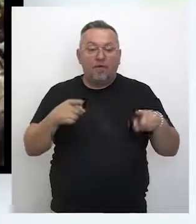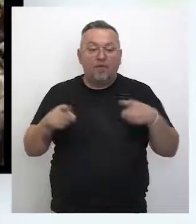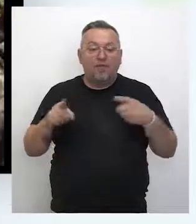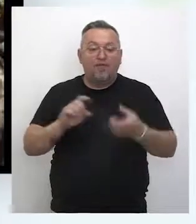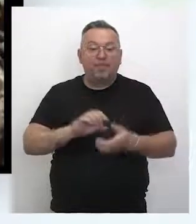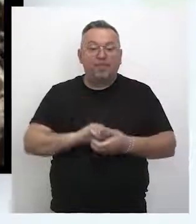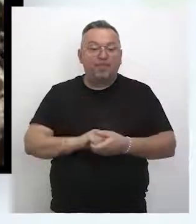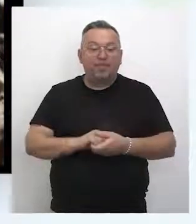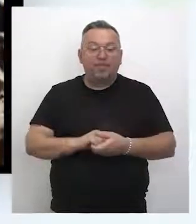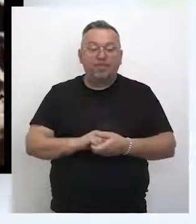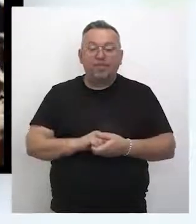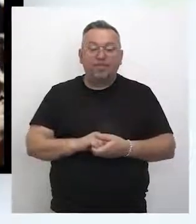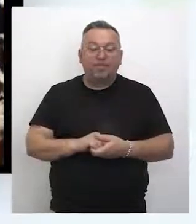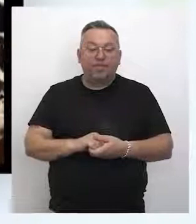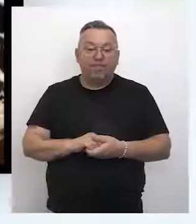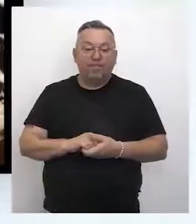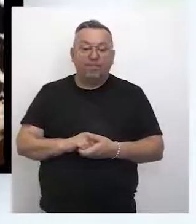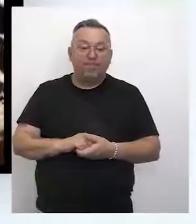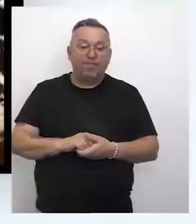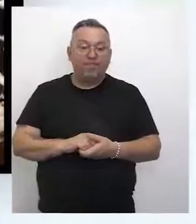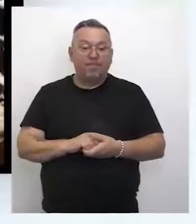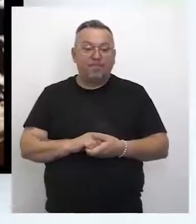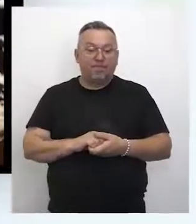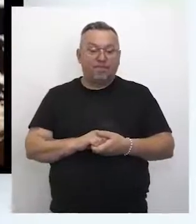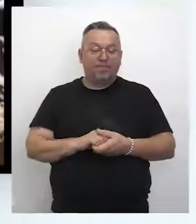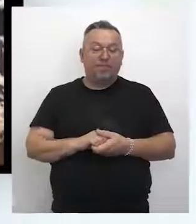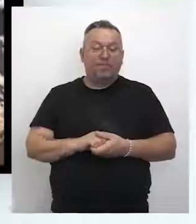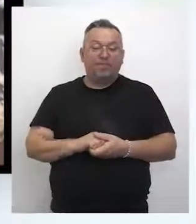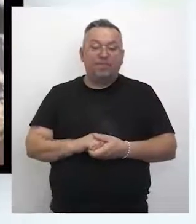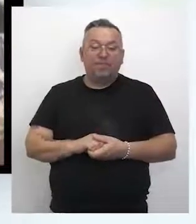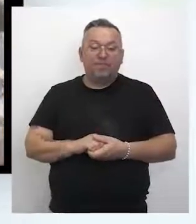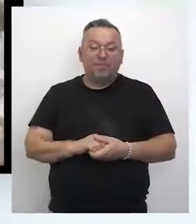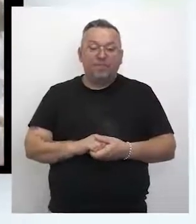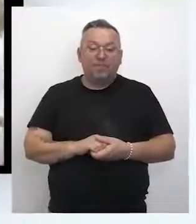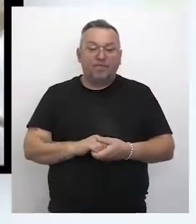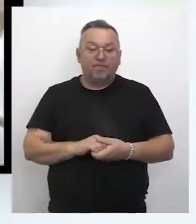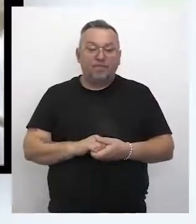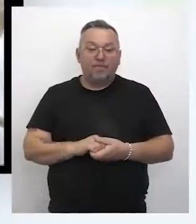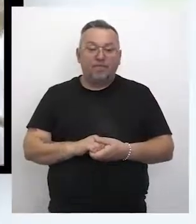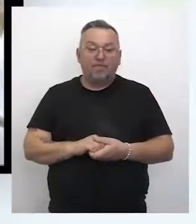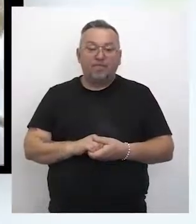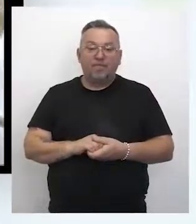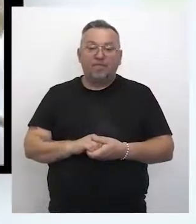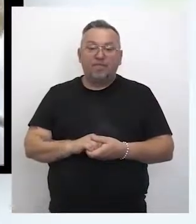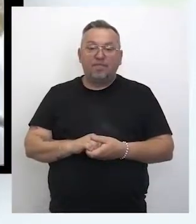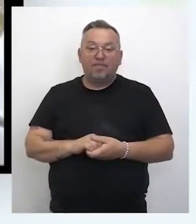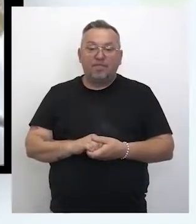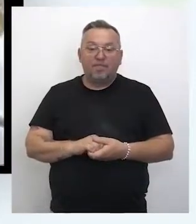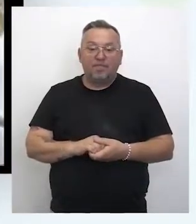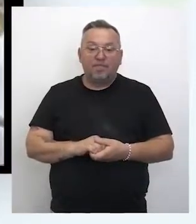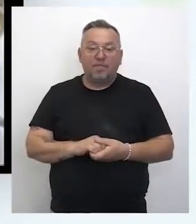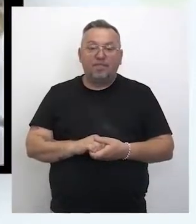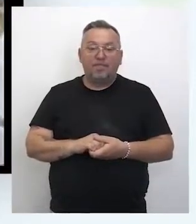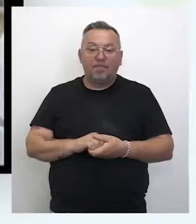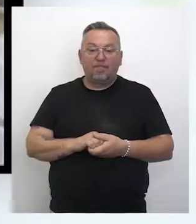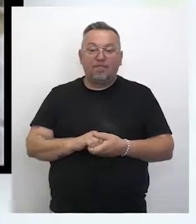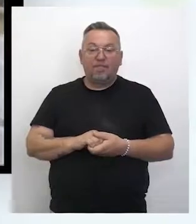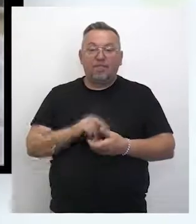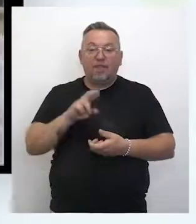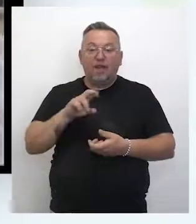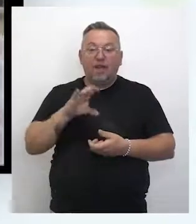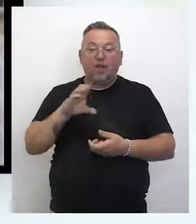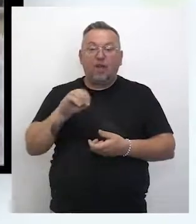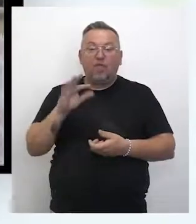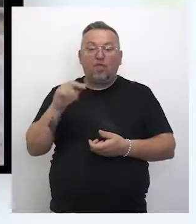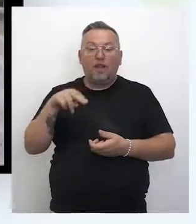d'água, quando vinham se encontrar, as águas diminuíram,